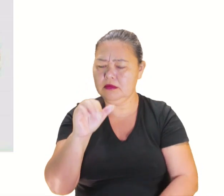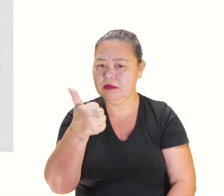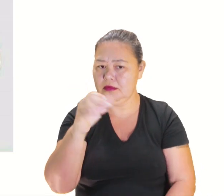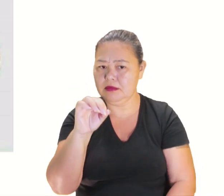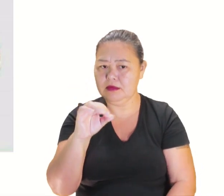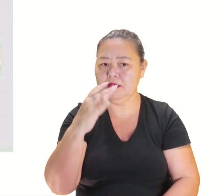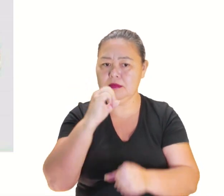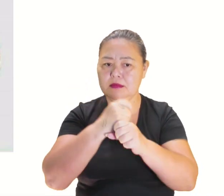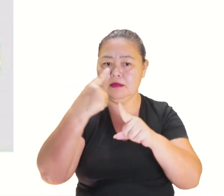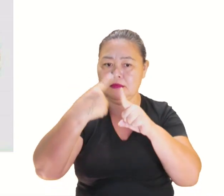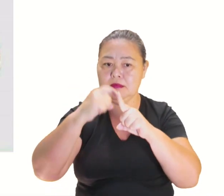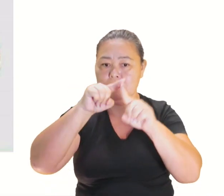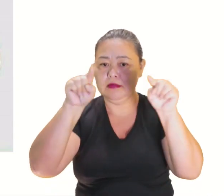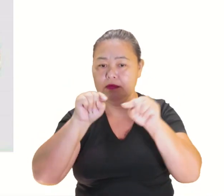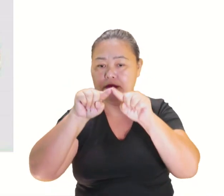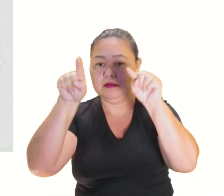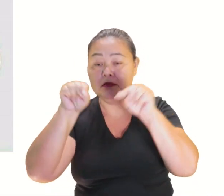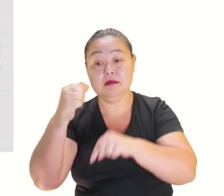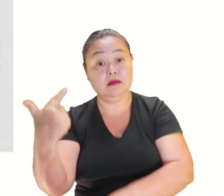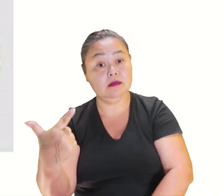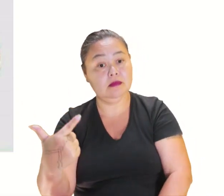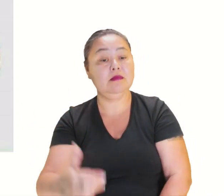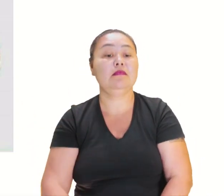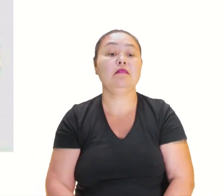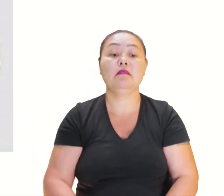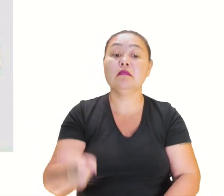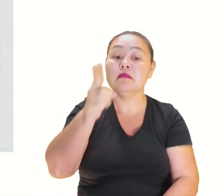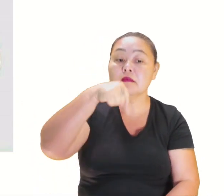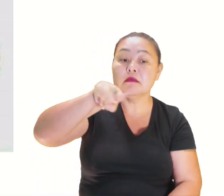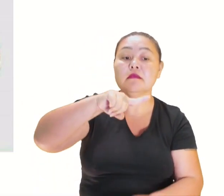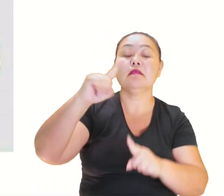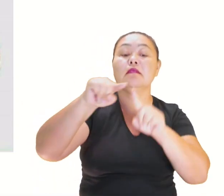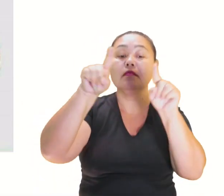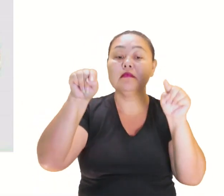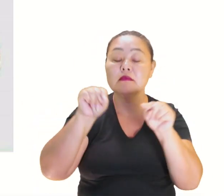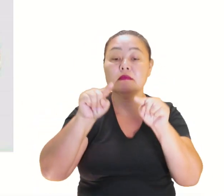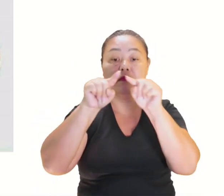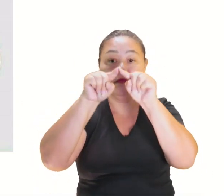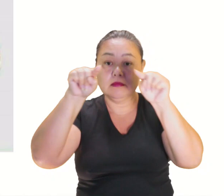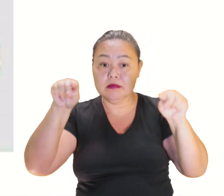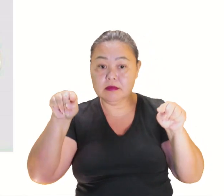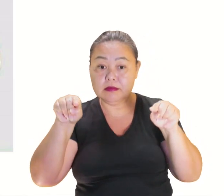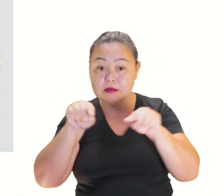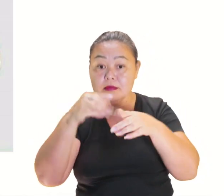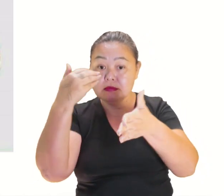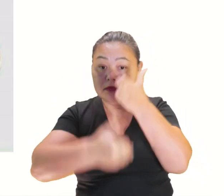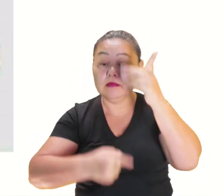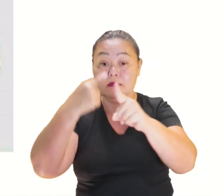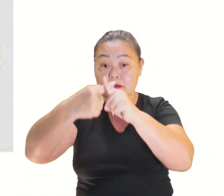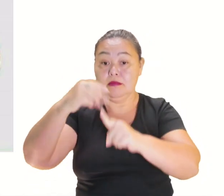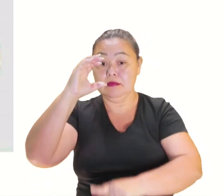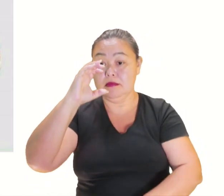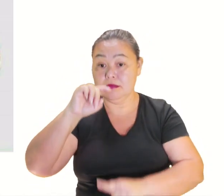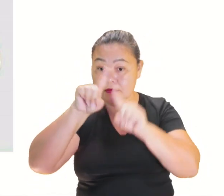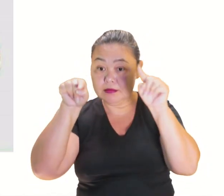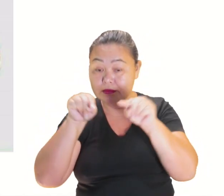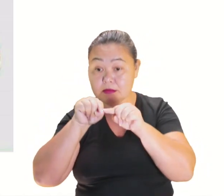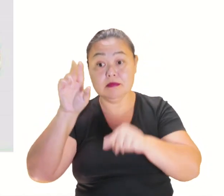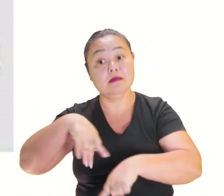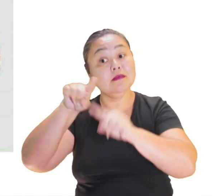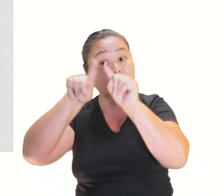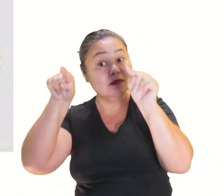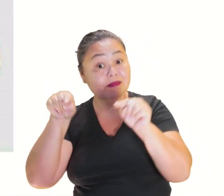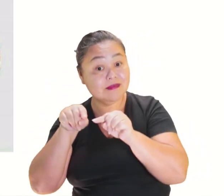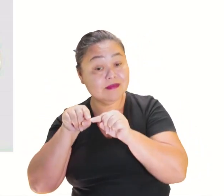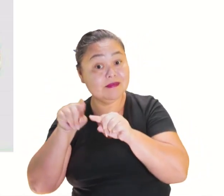10. Bolinha vezes um quadrado mais um quadrado é 12. A bolinha vezes um quadrado menos um triângulo vezes a bolinha é